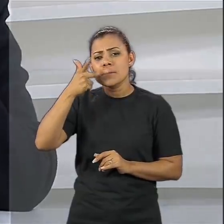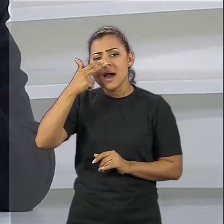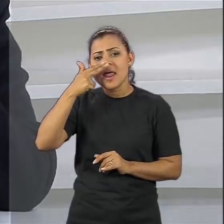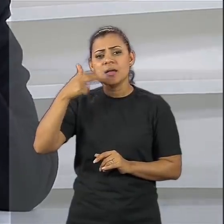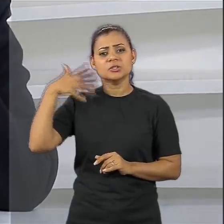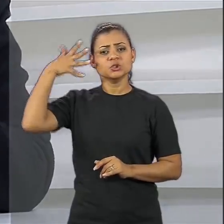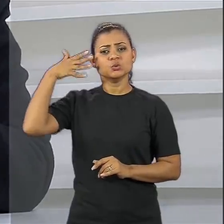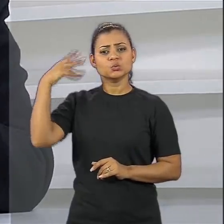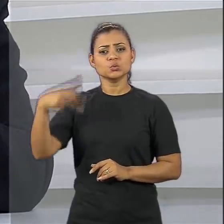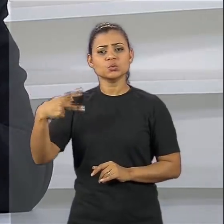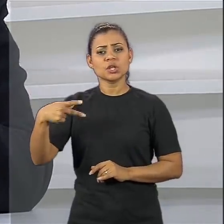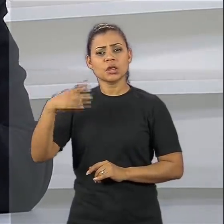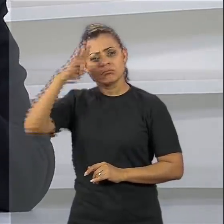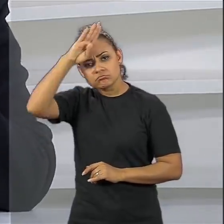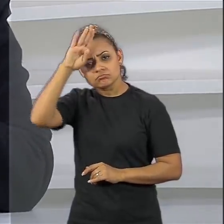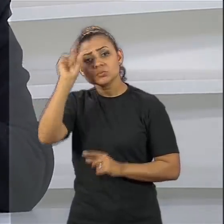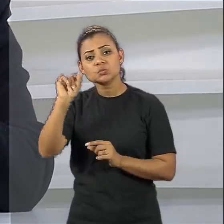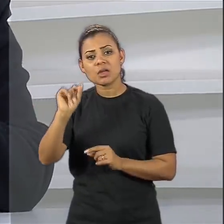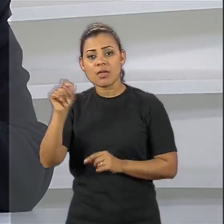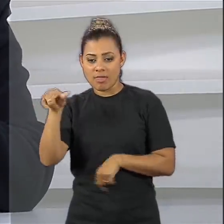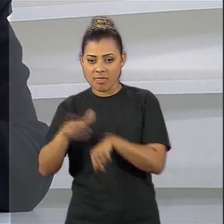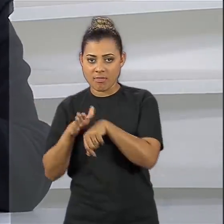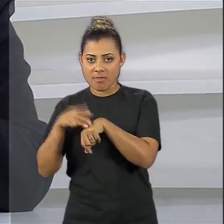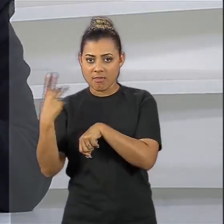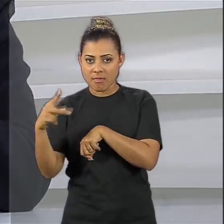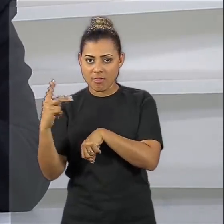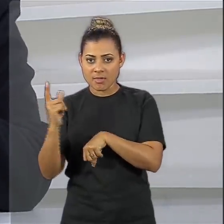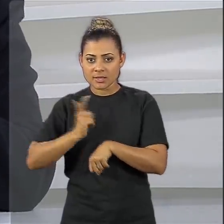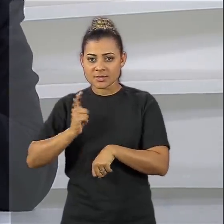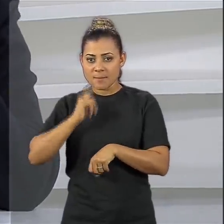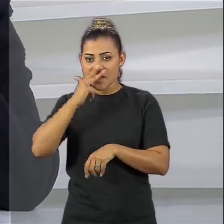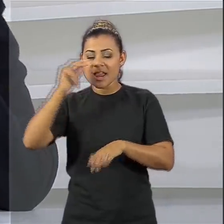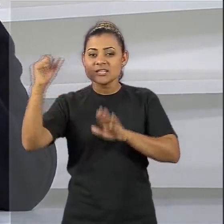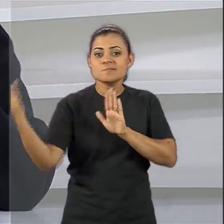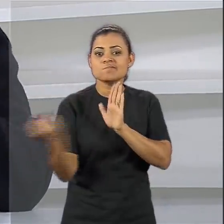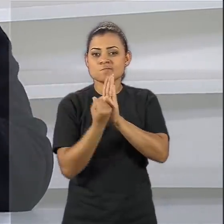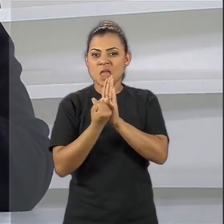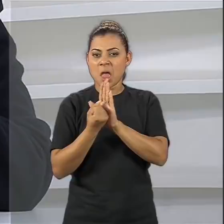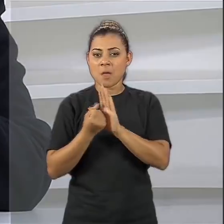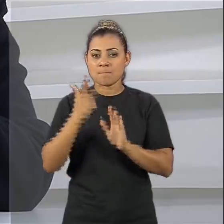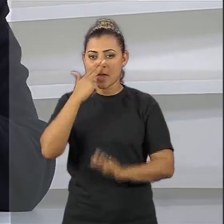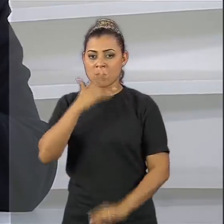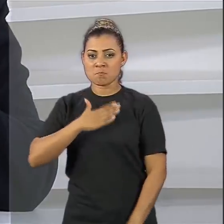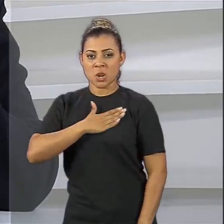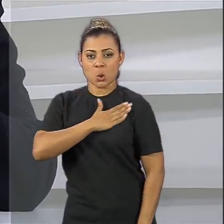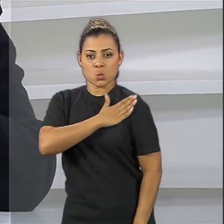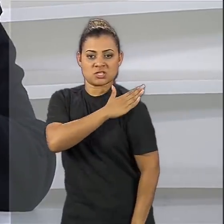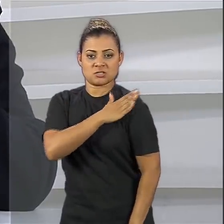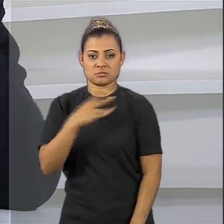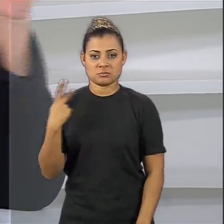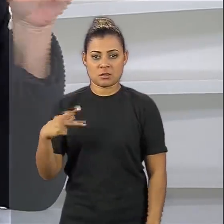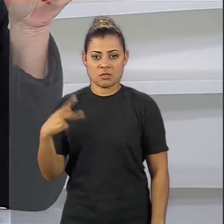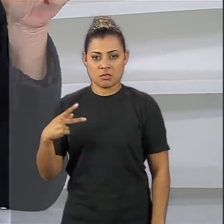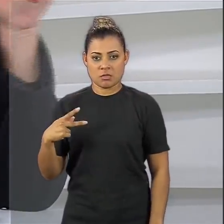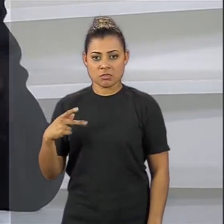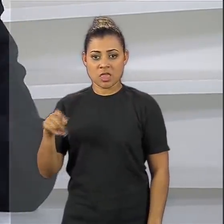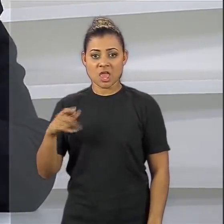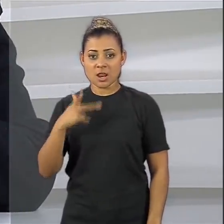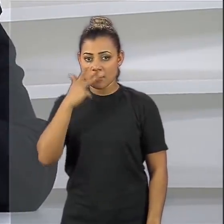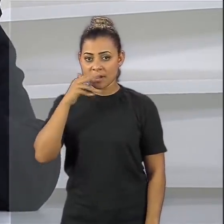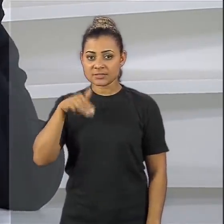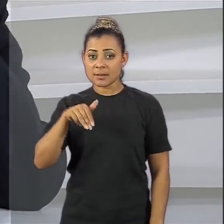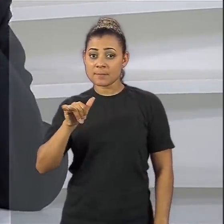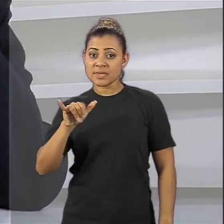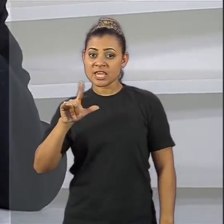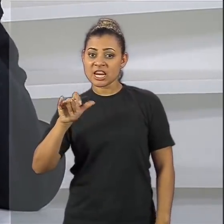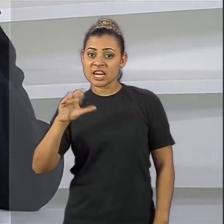Ele ratifica aquele estigma, aquele preconceito até de que milico